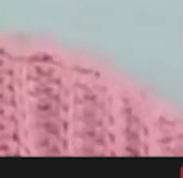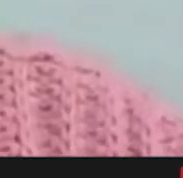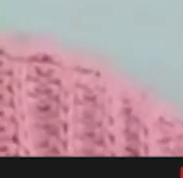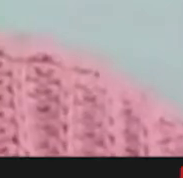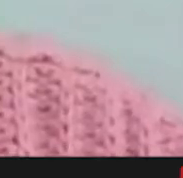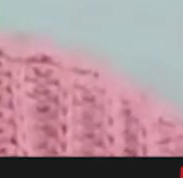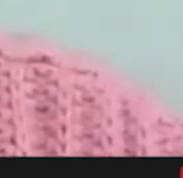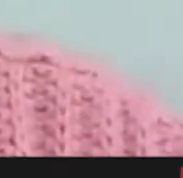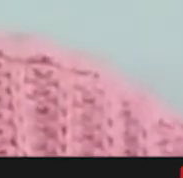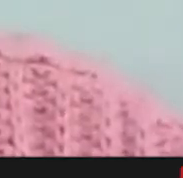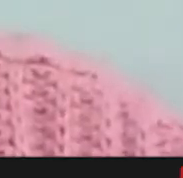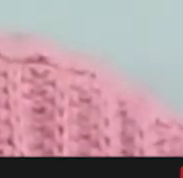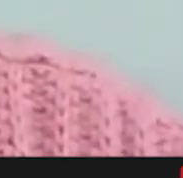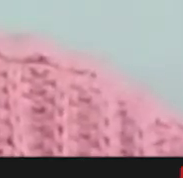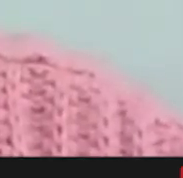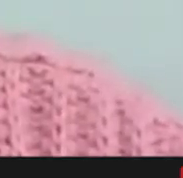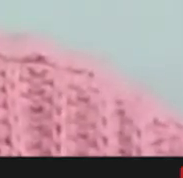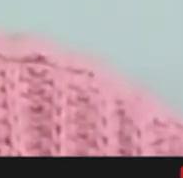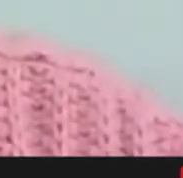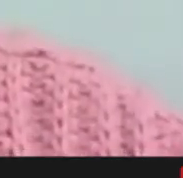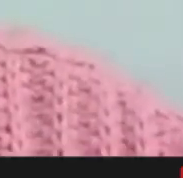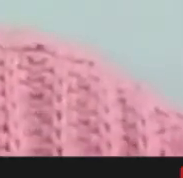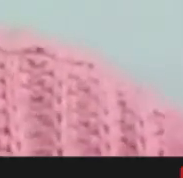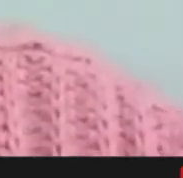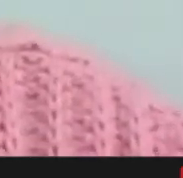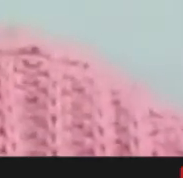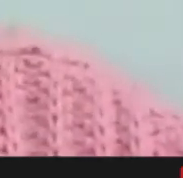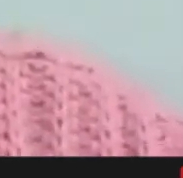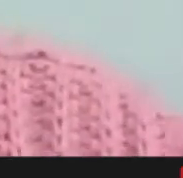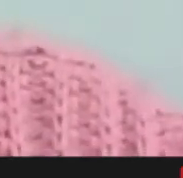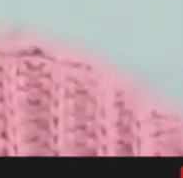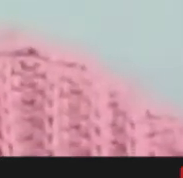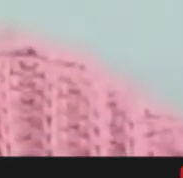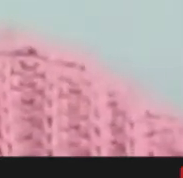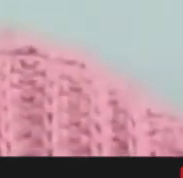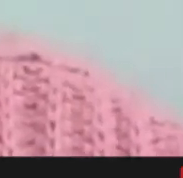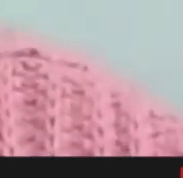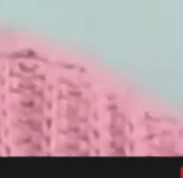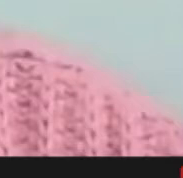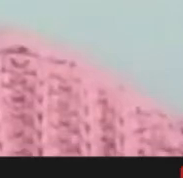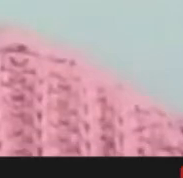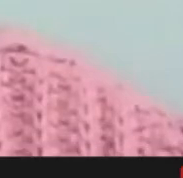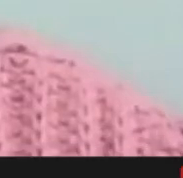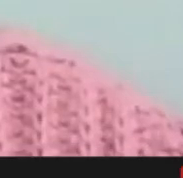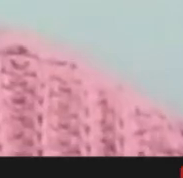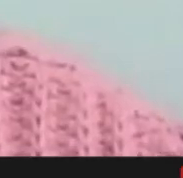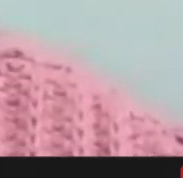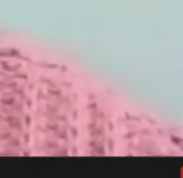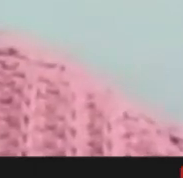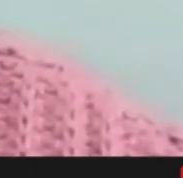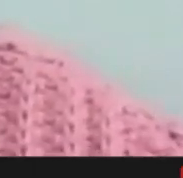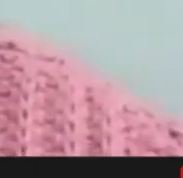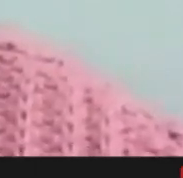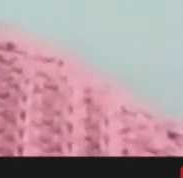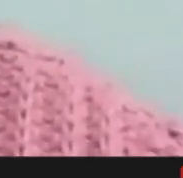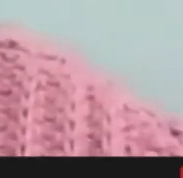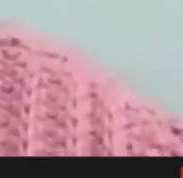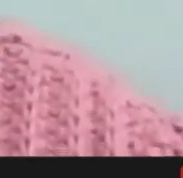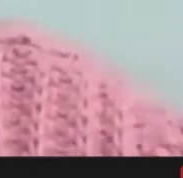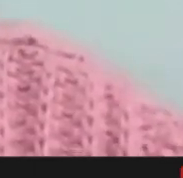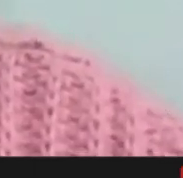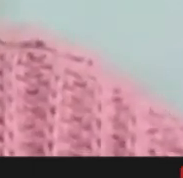é válido para todos, né? É válido para o gestor, é válido para o trabalhador, é válido para a população,